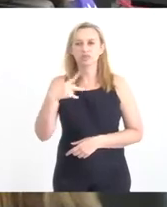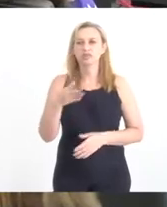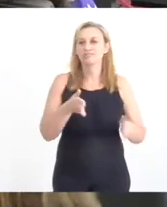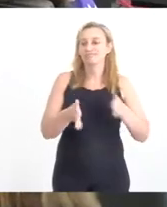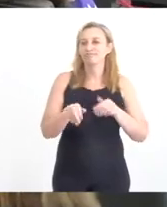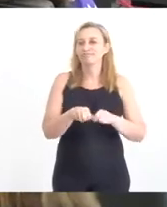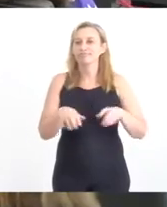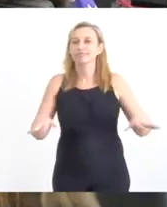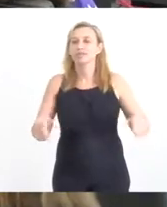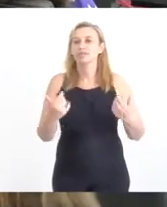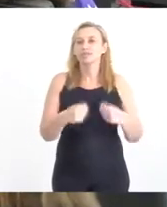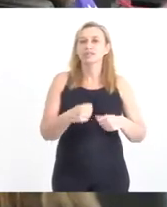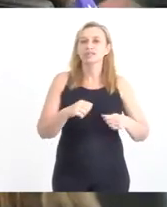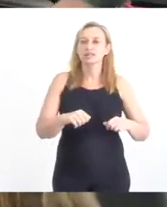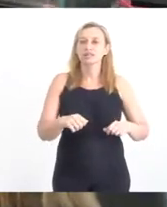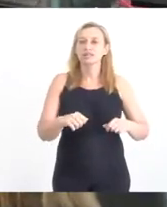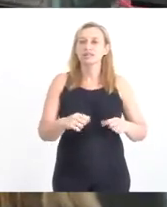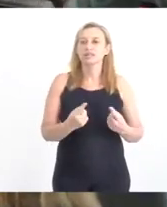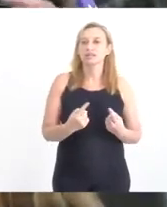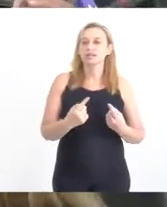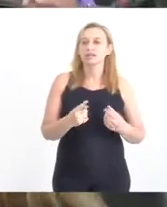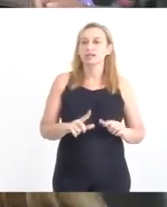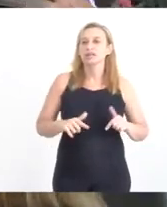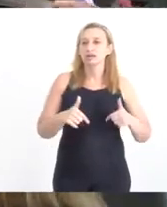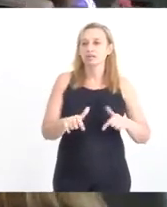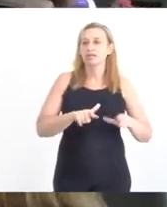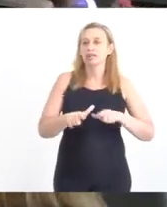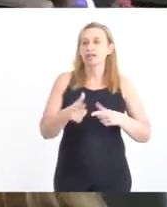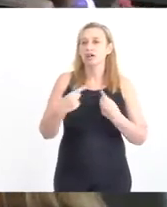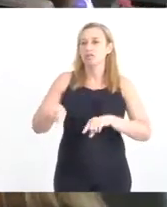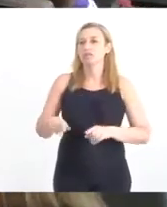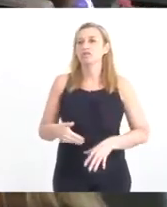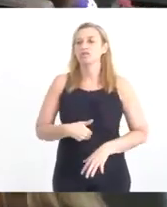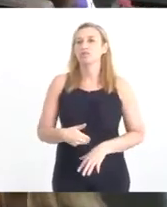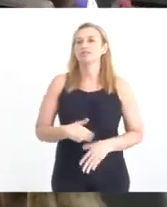durante a pandemia teve que atuar contra a fome e